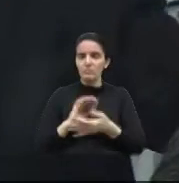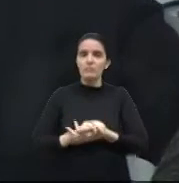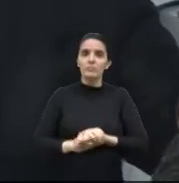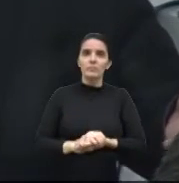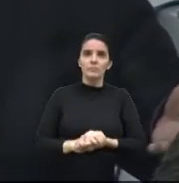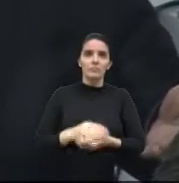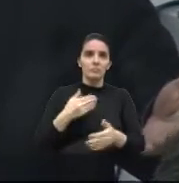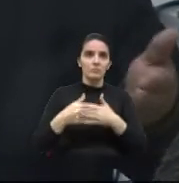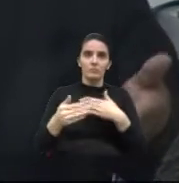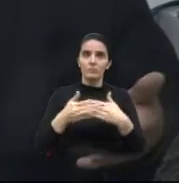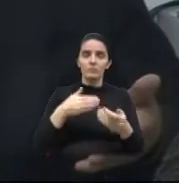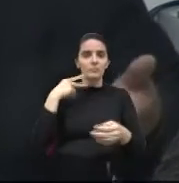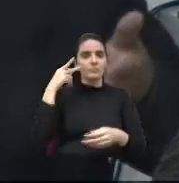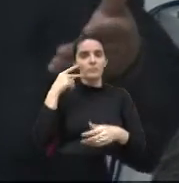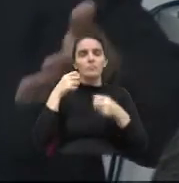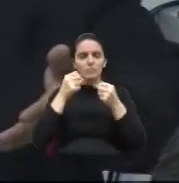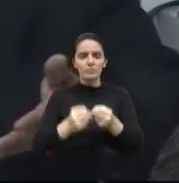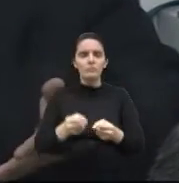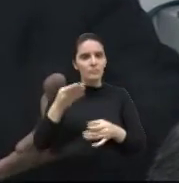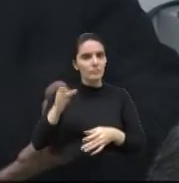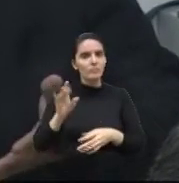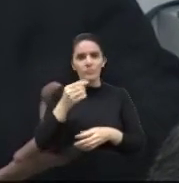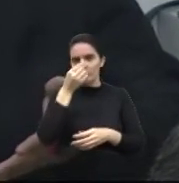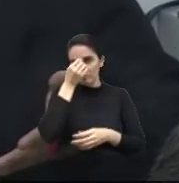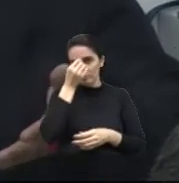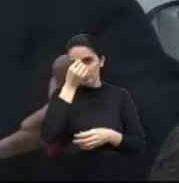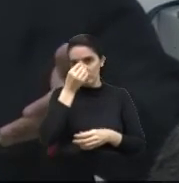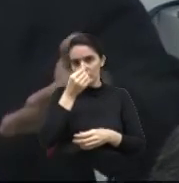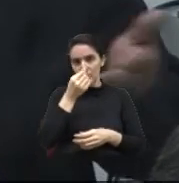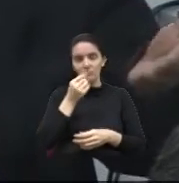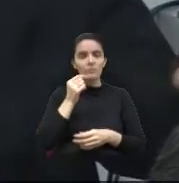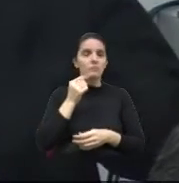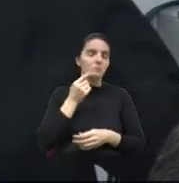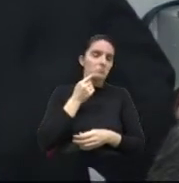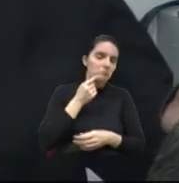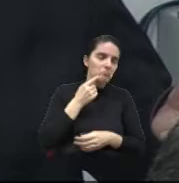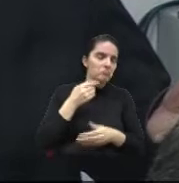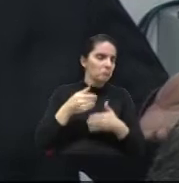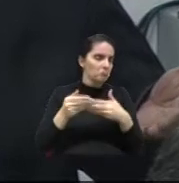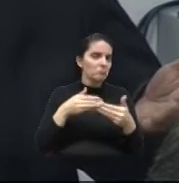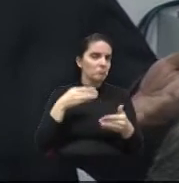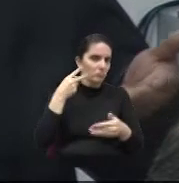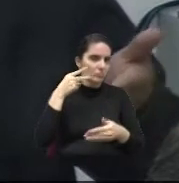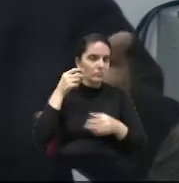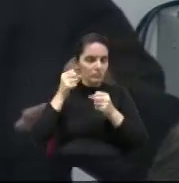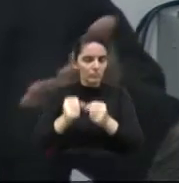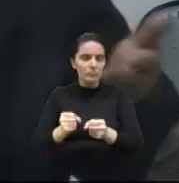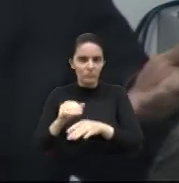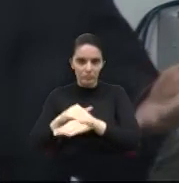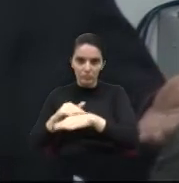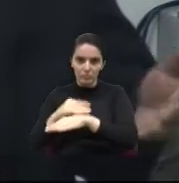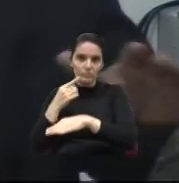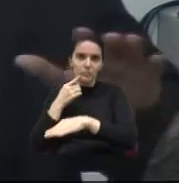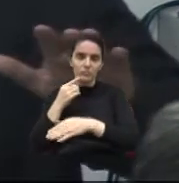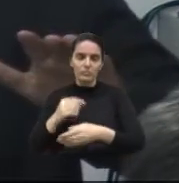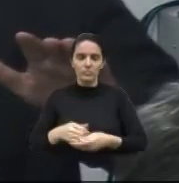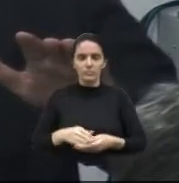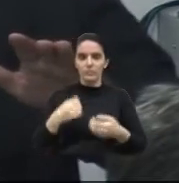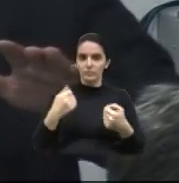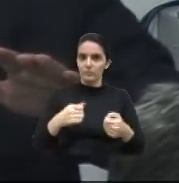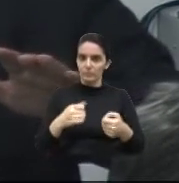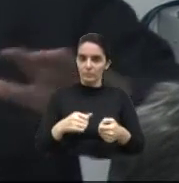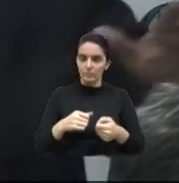qualquer vereador, está lá. E é isso que eu também comungo com os vereadores, de votar em prol da população. Não